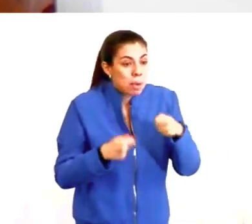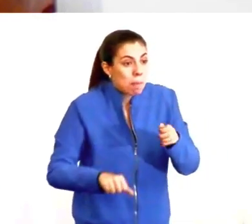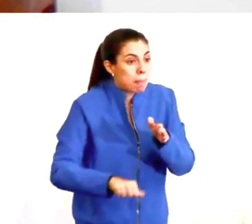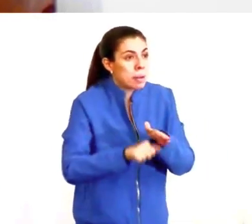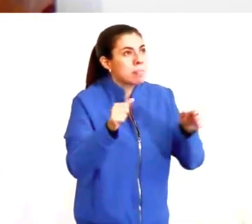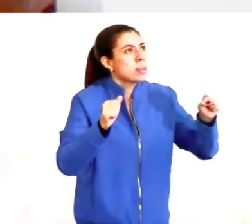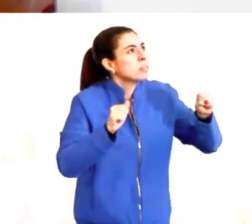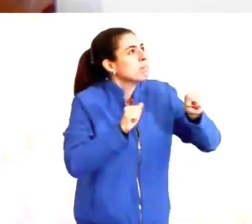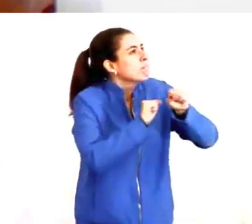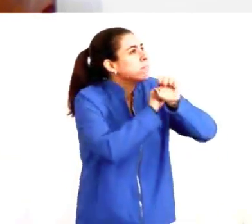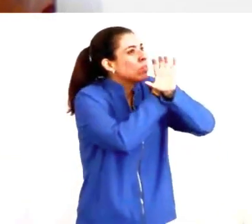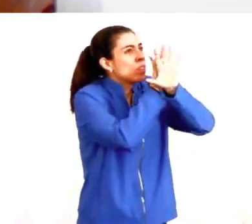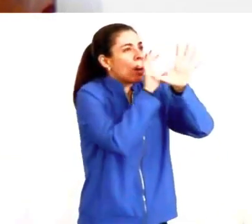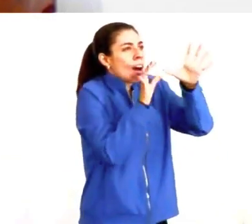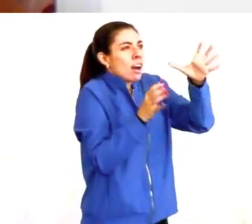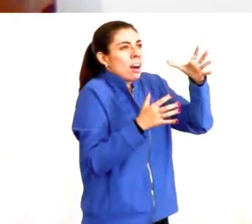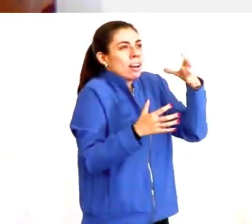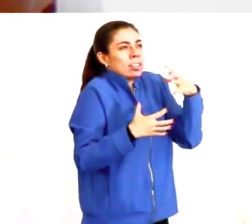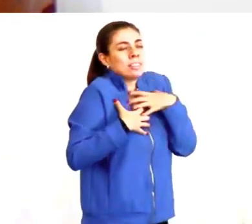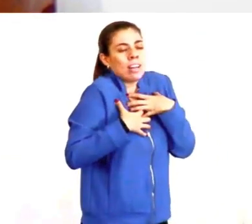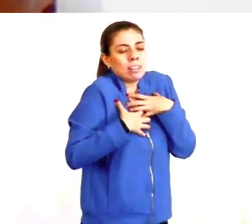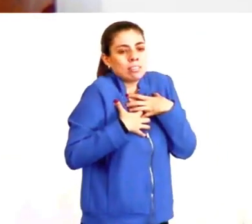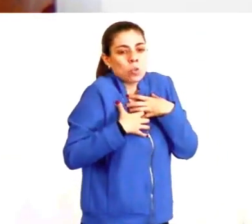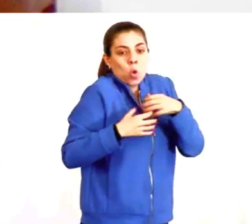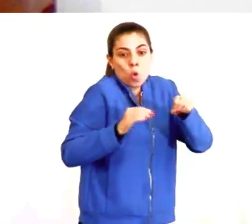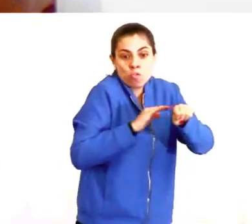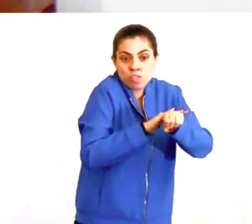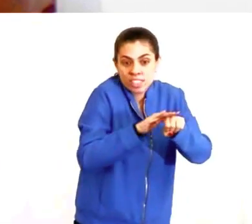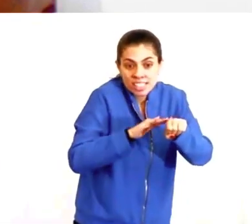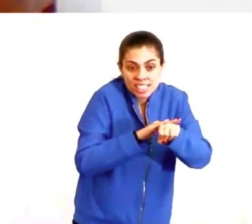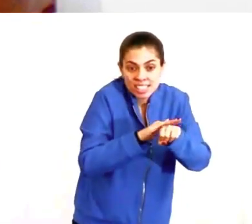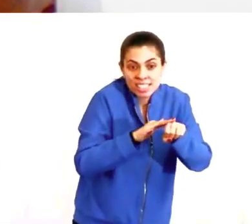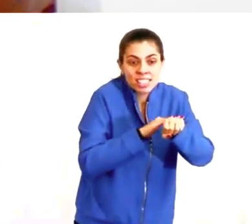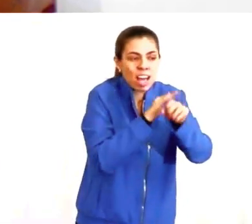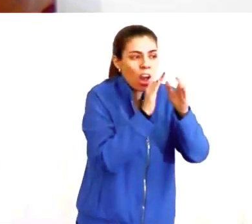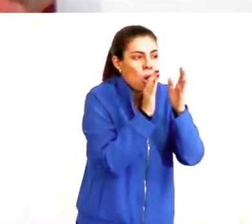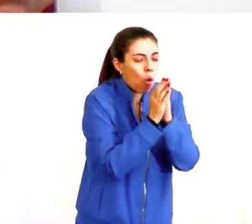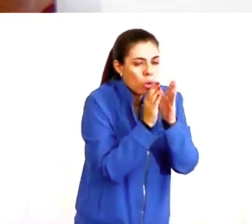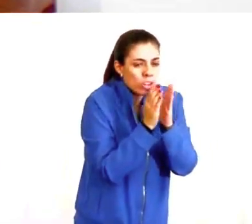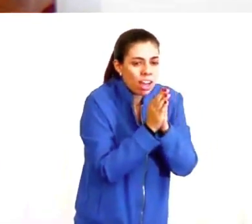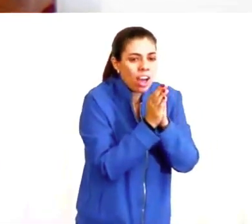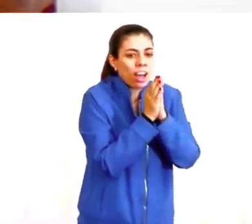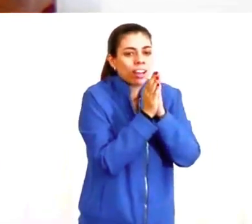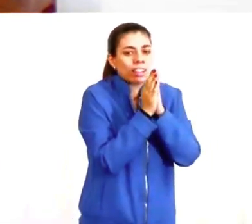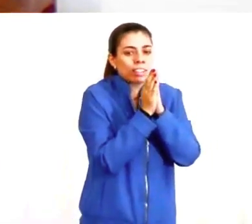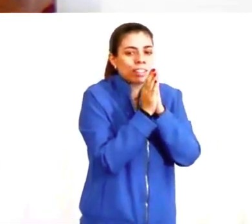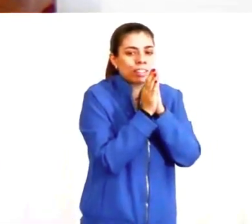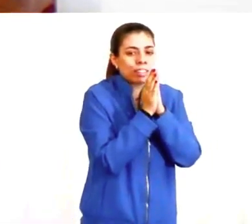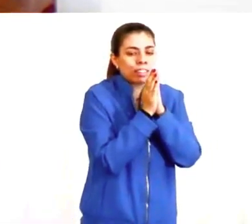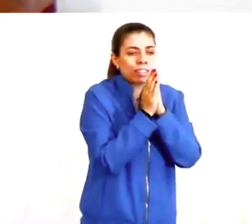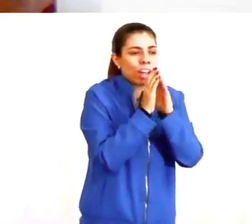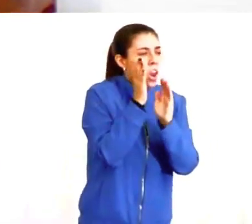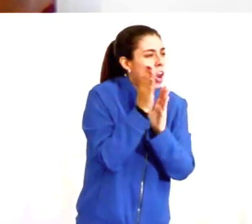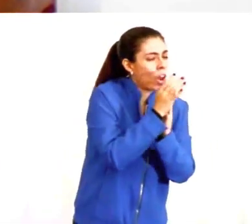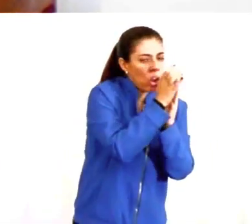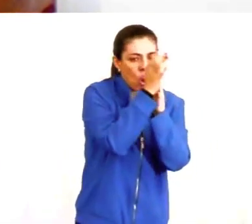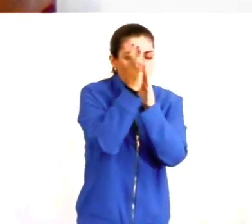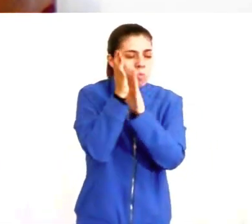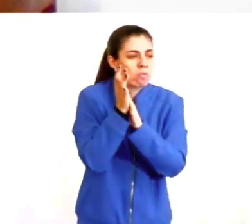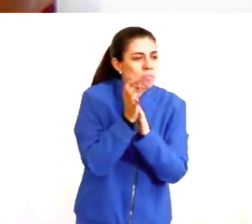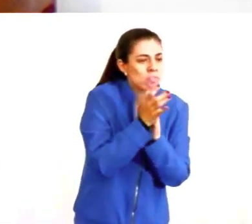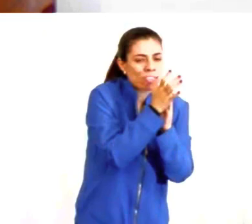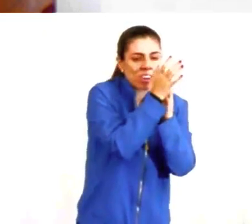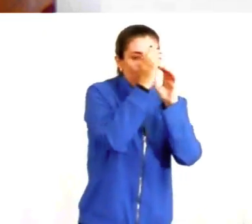com Deus em espírito e em verdade, se não conseguirmos cantar louvores ao Senhor e dar-lhe